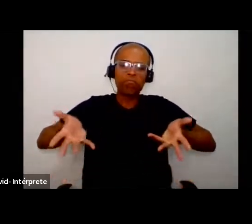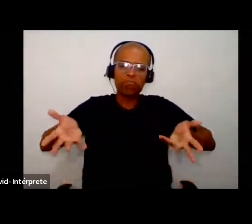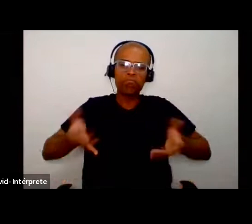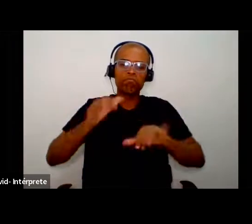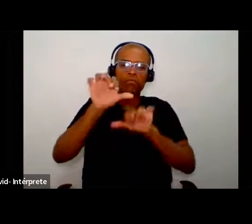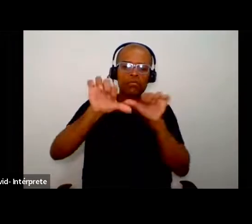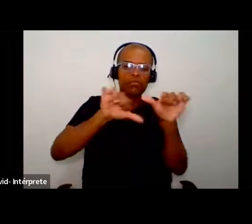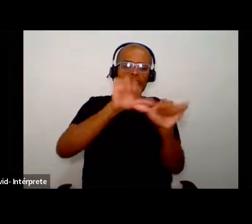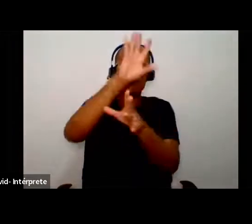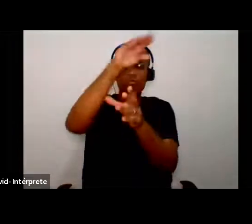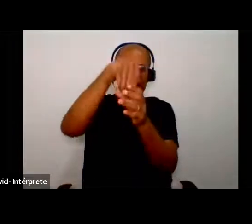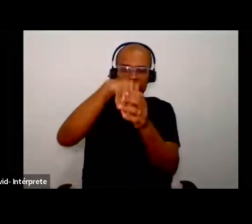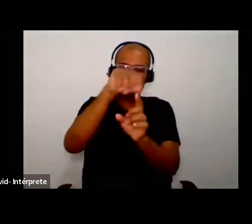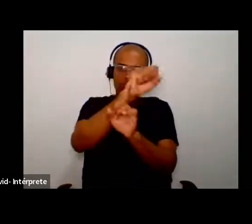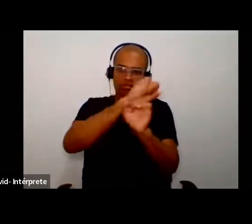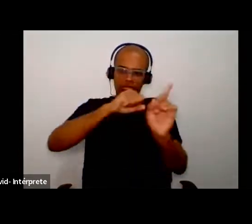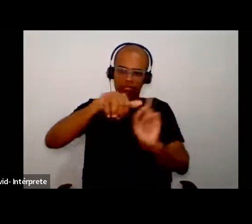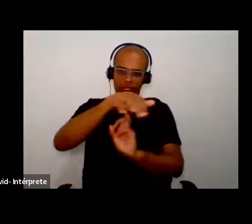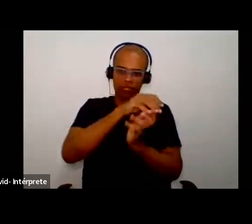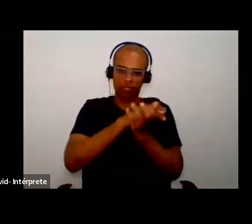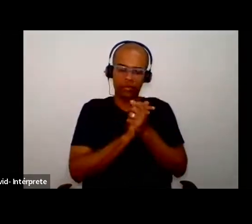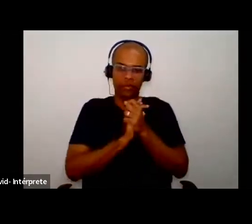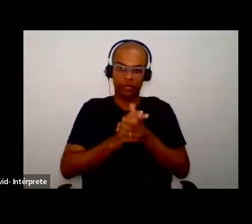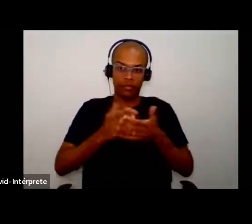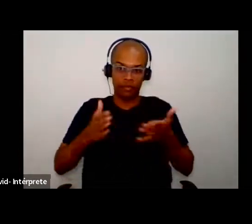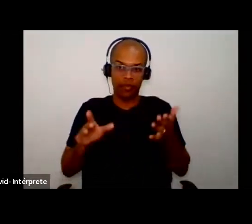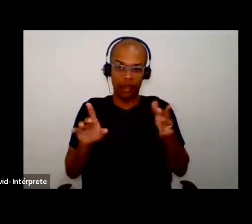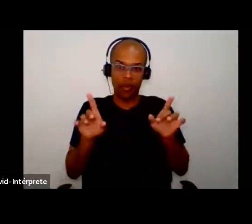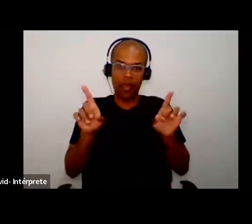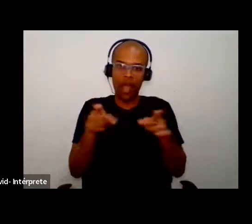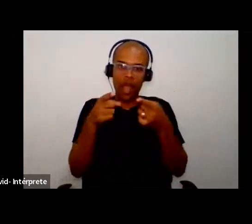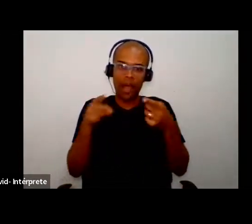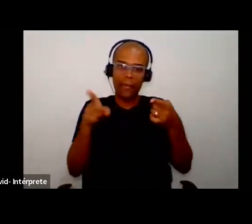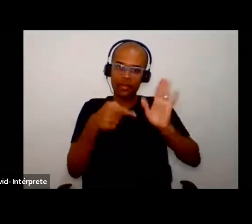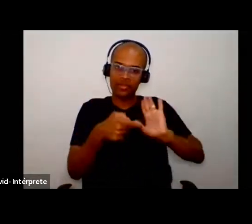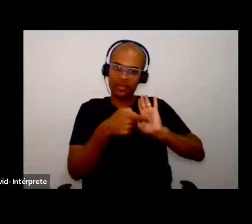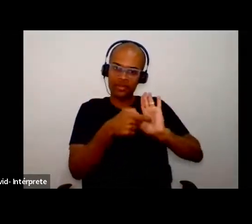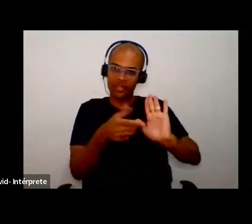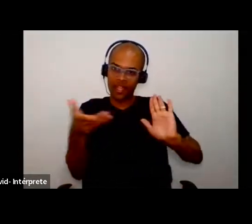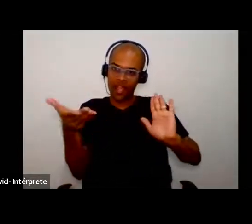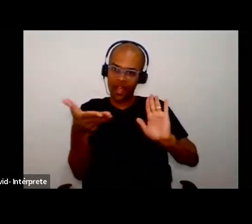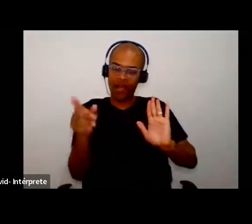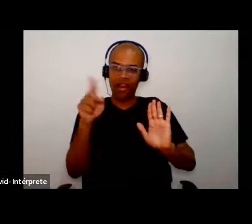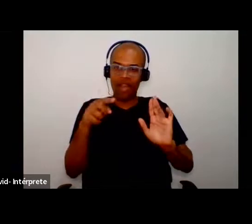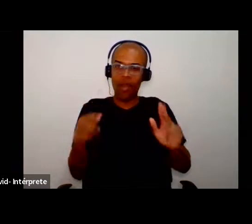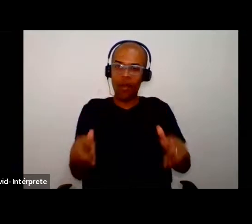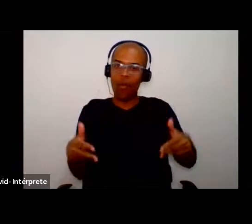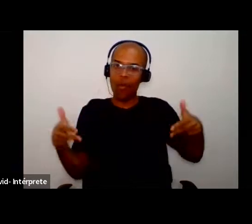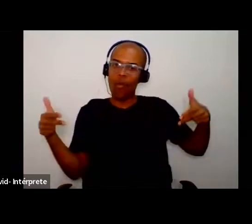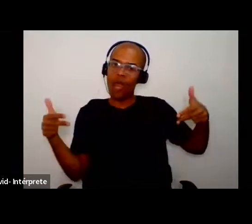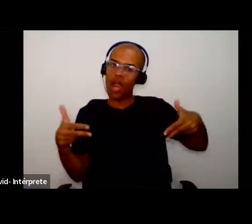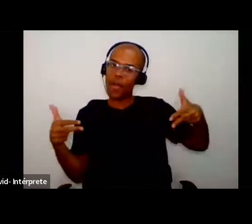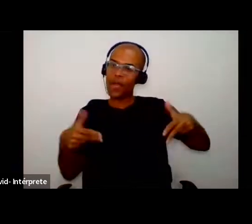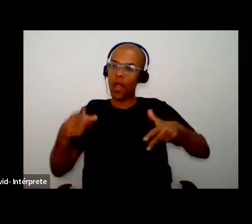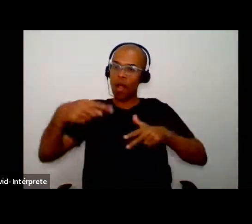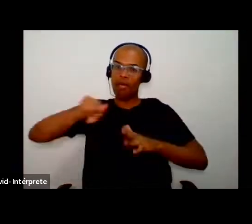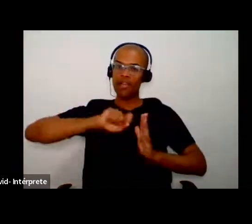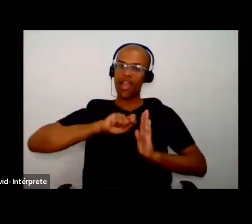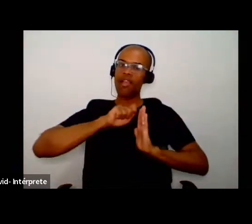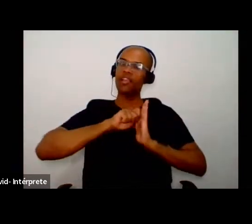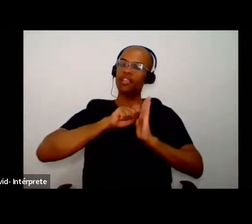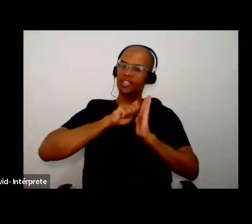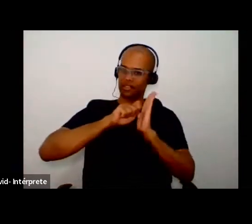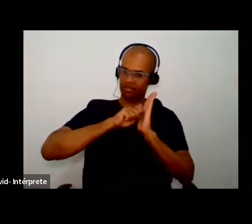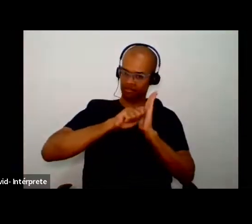sociedade. E essa música que a gente vai colocar para vocês é um hip hop que eles escreveram. É um